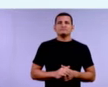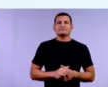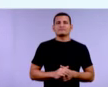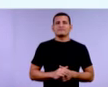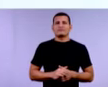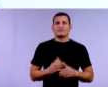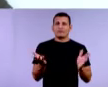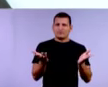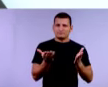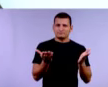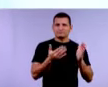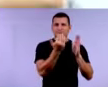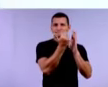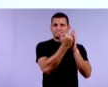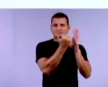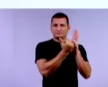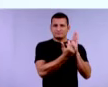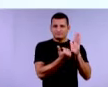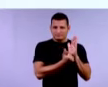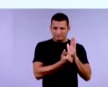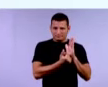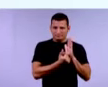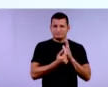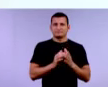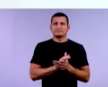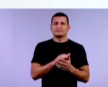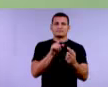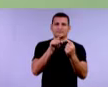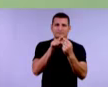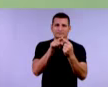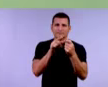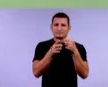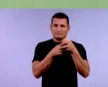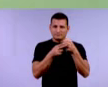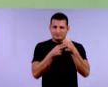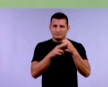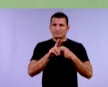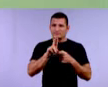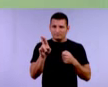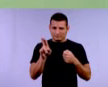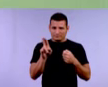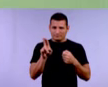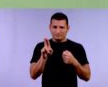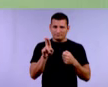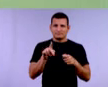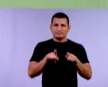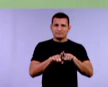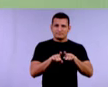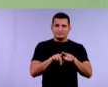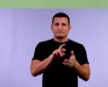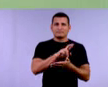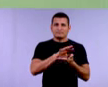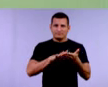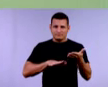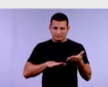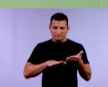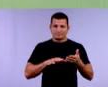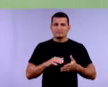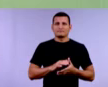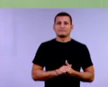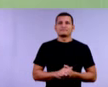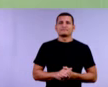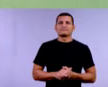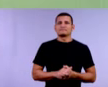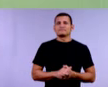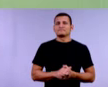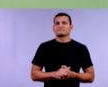nossa agenda da nossa aula de hoje, concordância verbal e nominal e redação técnica.